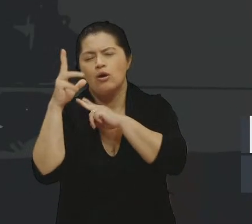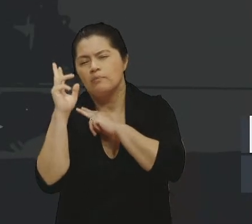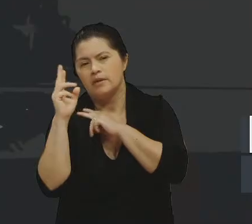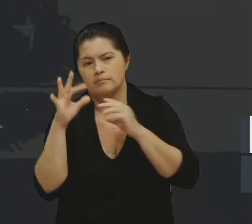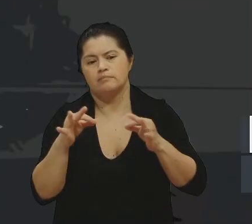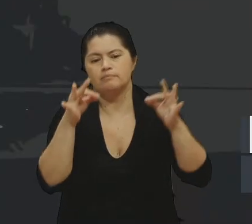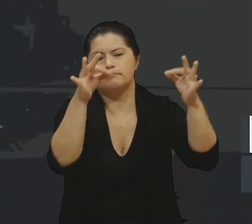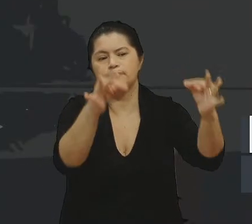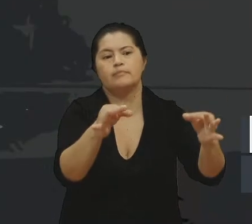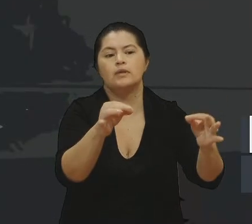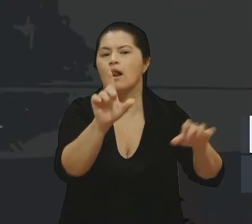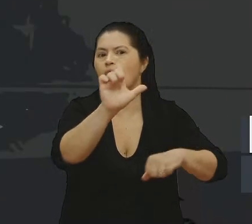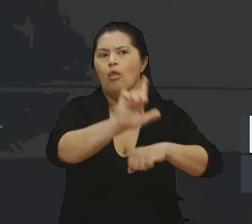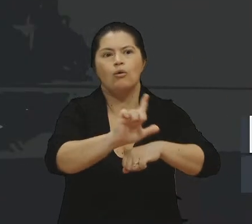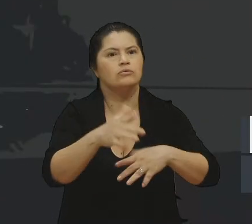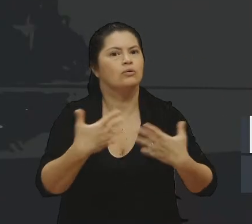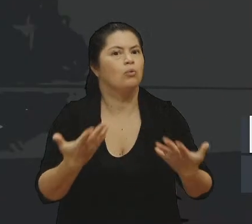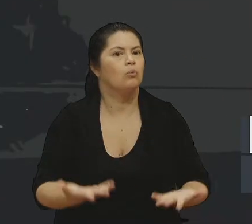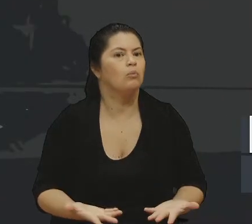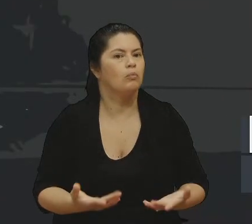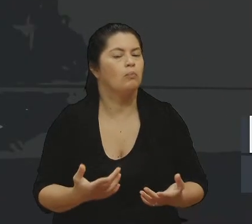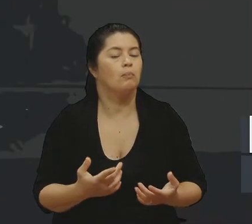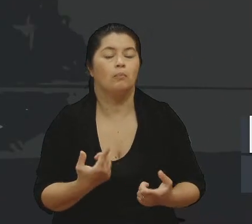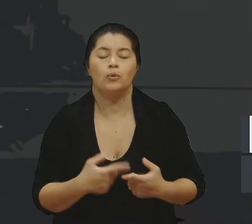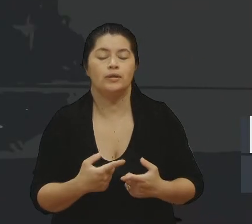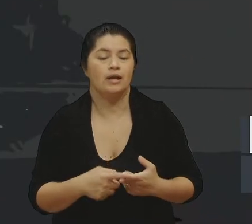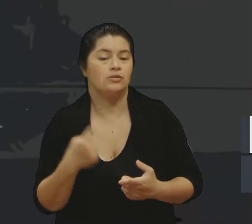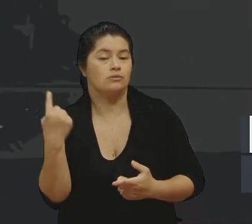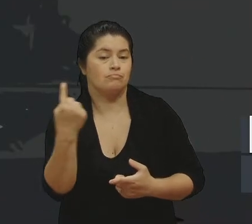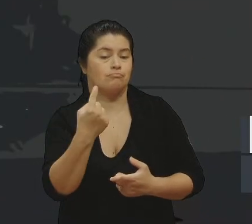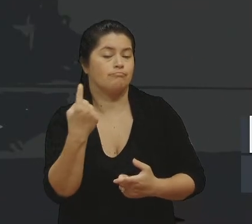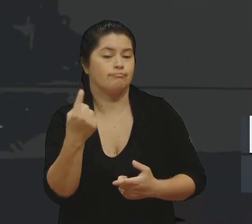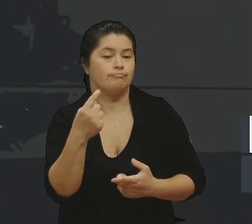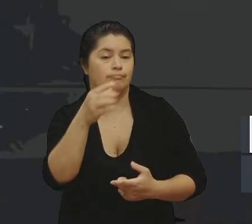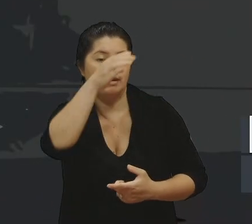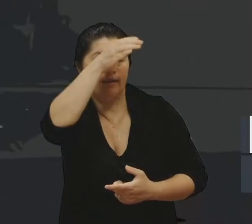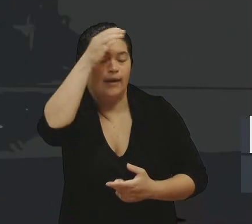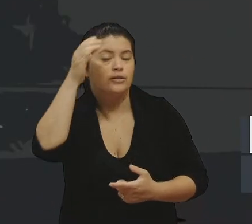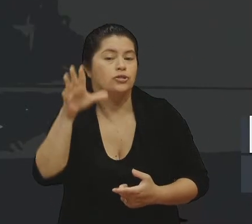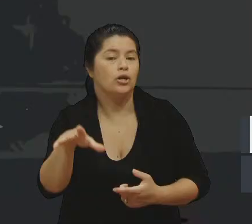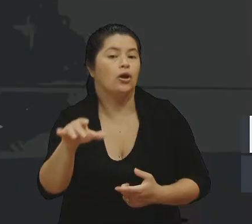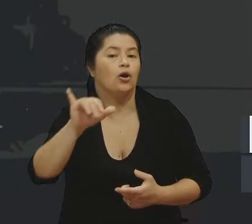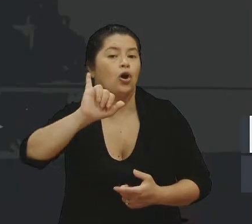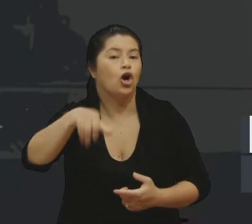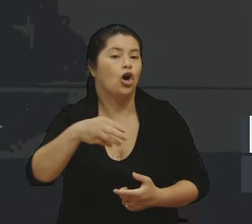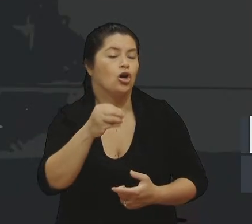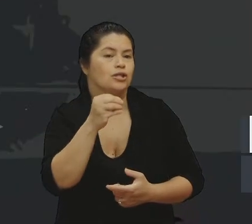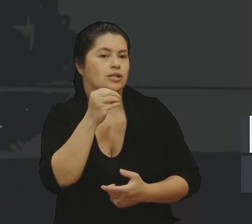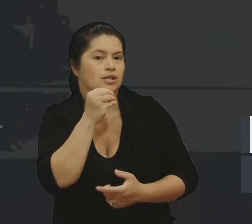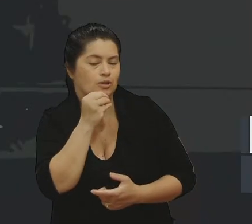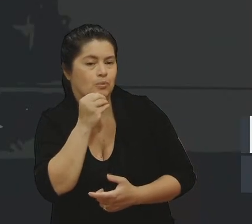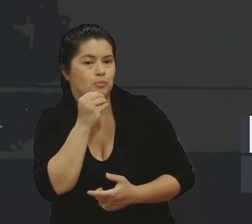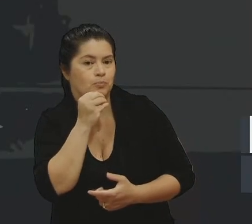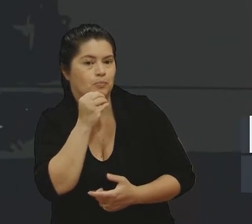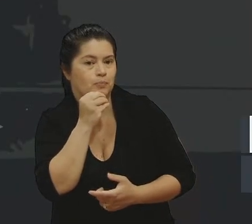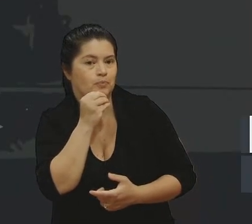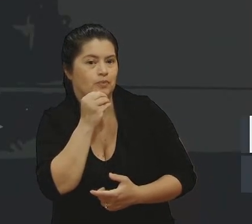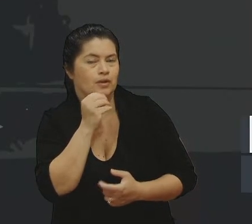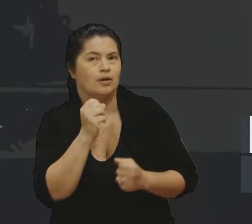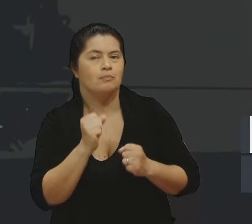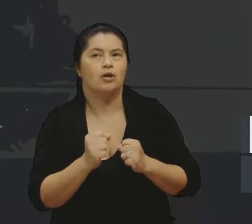passar. Porque a lógica é uma só, né? Se você já conseguiu o cliente, que é o mais difícil, vamos ficar fazendo esse cara comprar da gente a todo momento. Pode